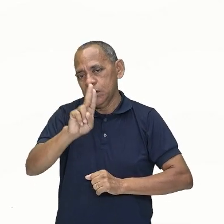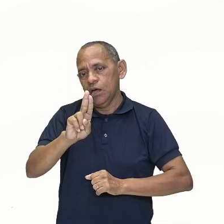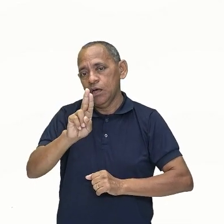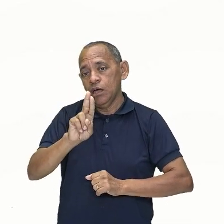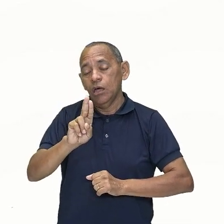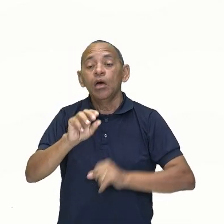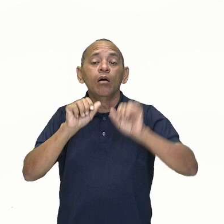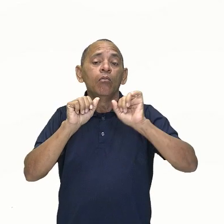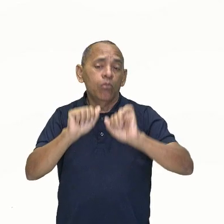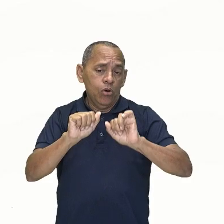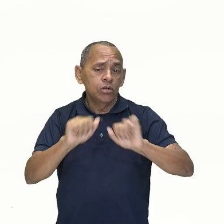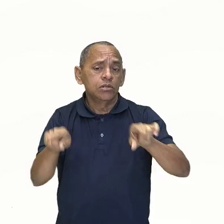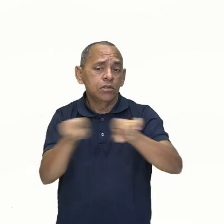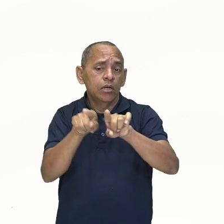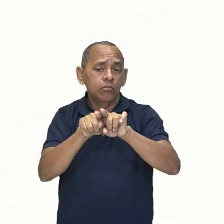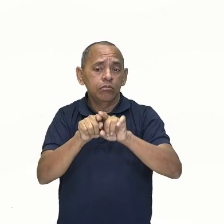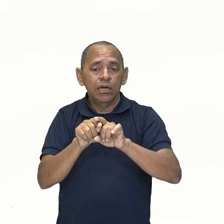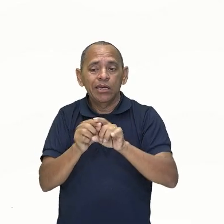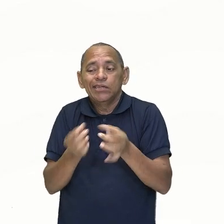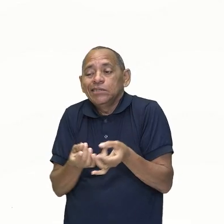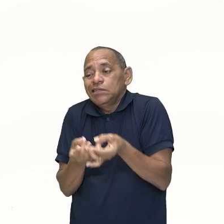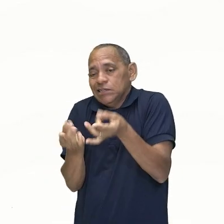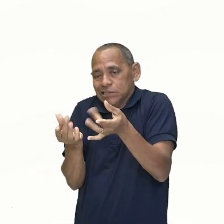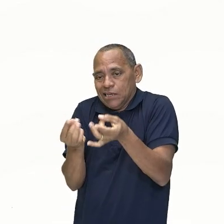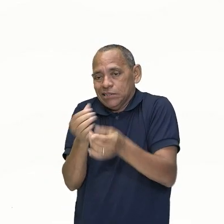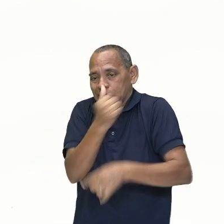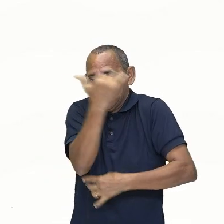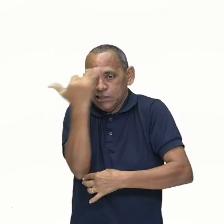descartado, né, na natureza.